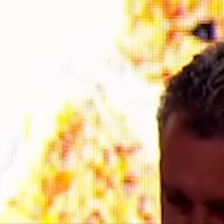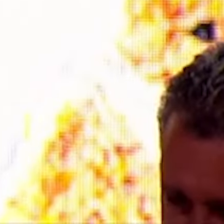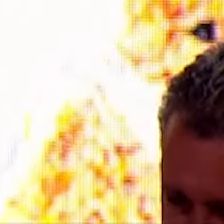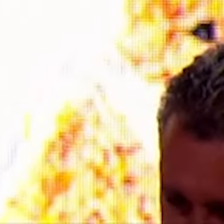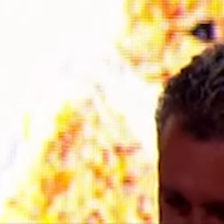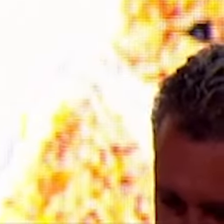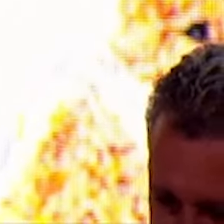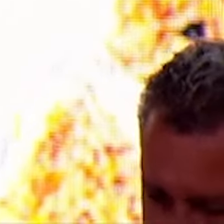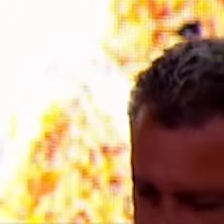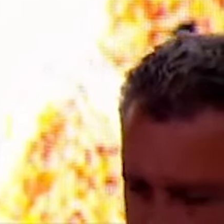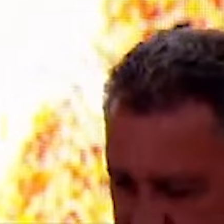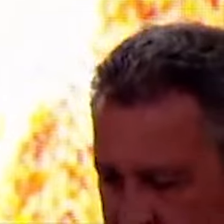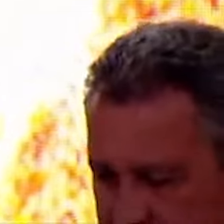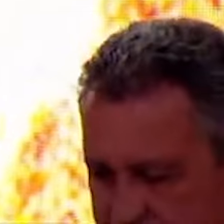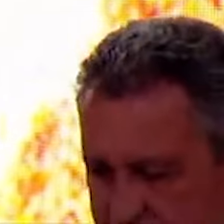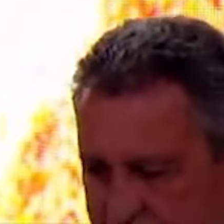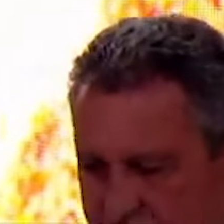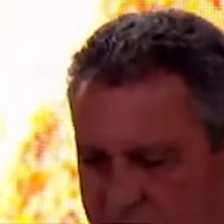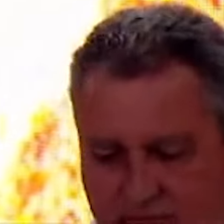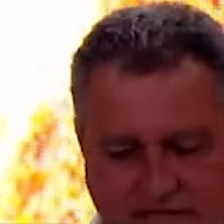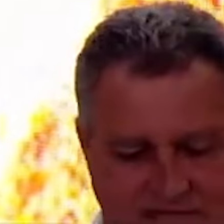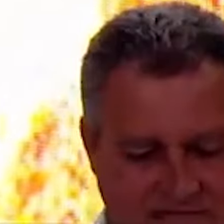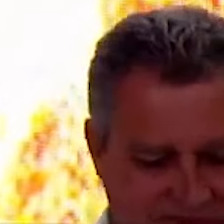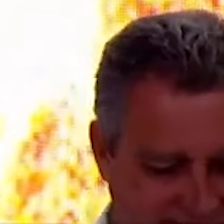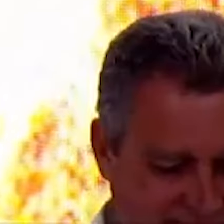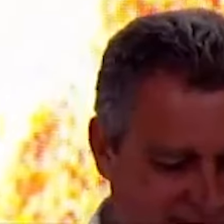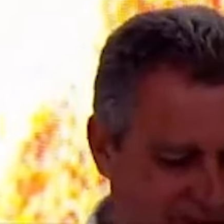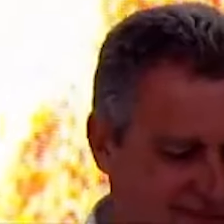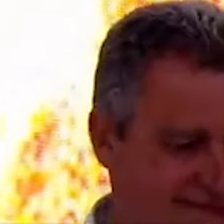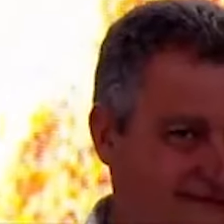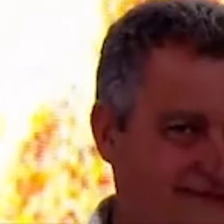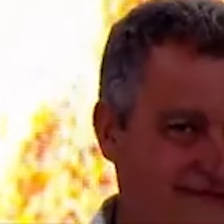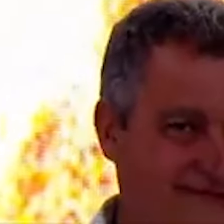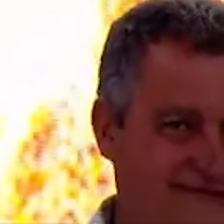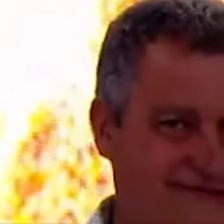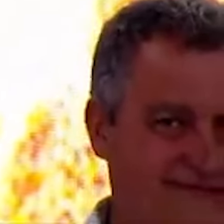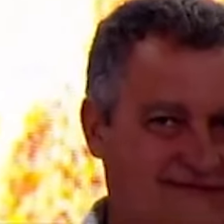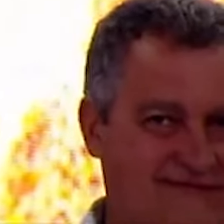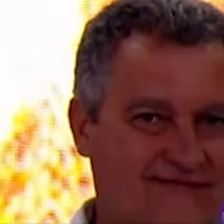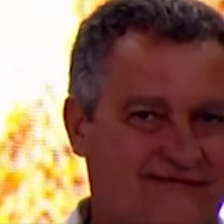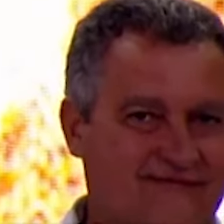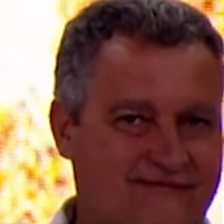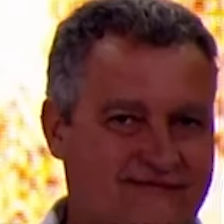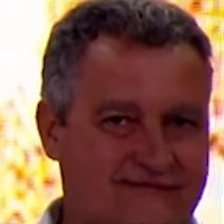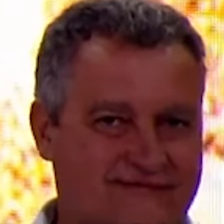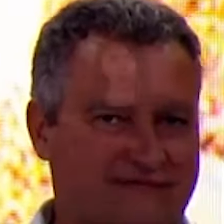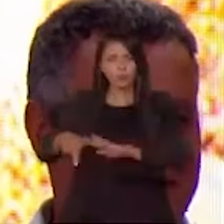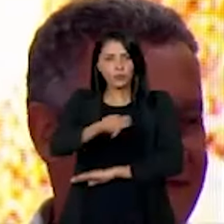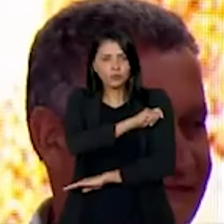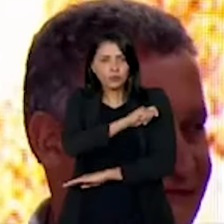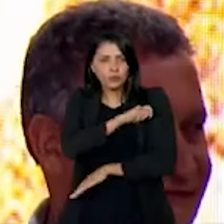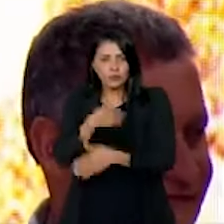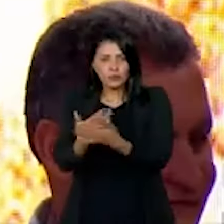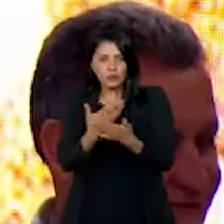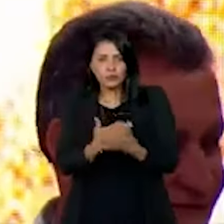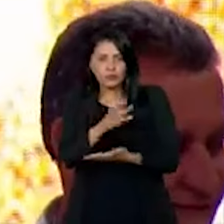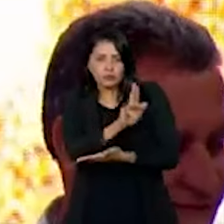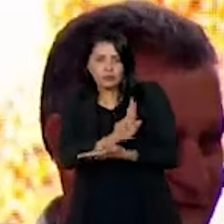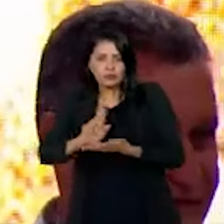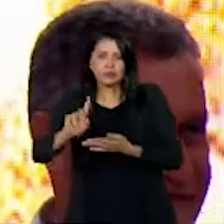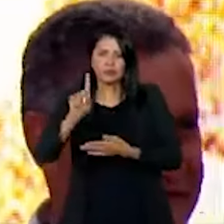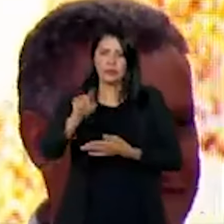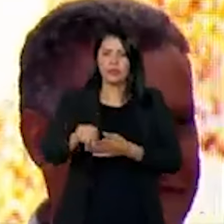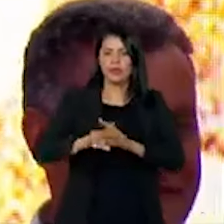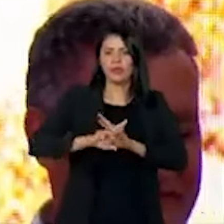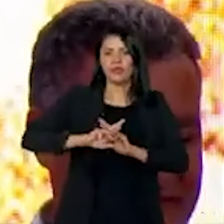não é mais uma invenção de bicho grilo, não é mais uma coisa de estudante universitário, não é mais uma